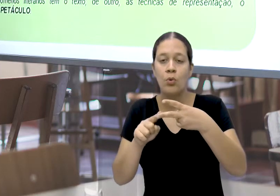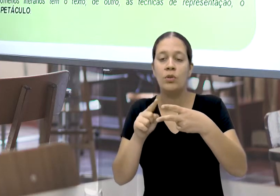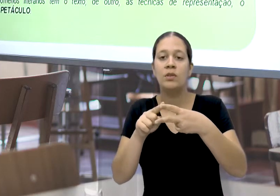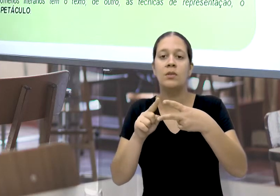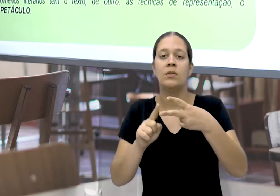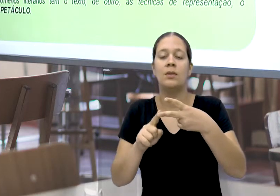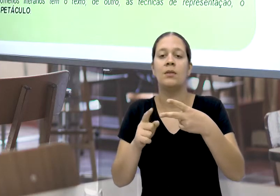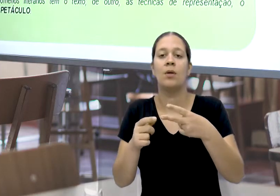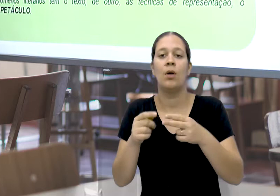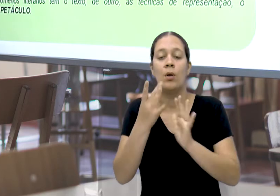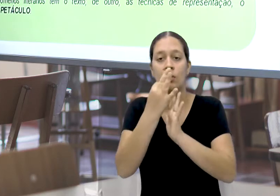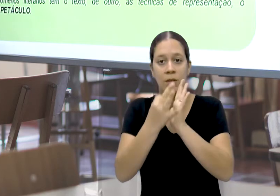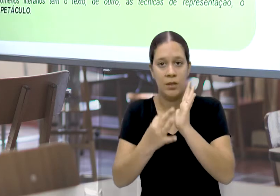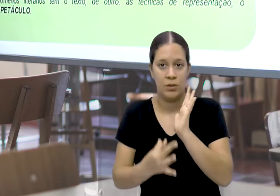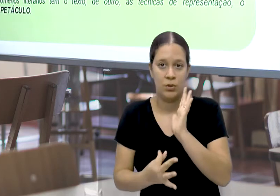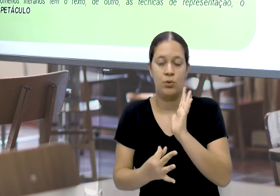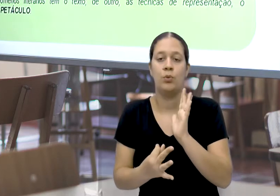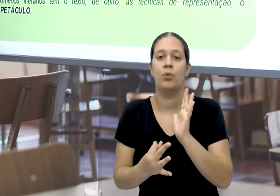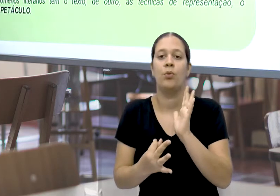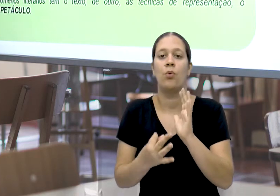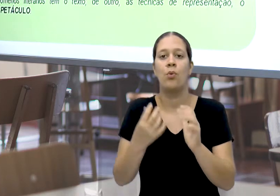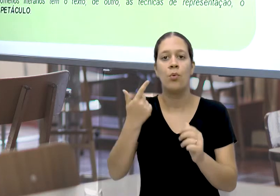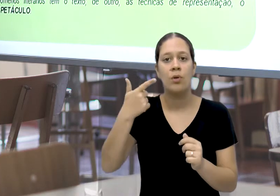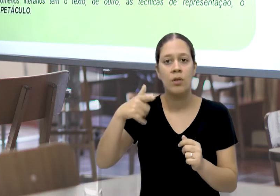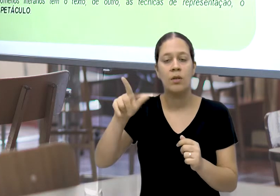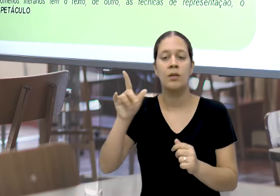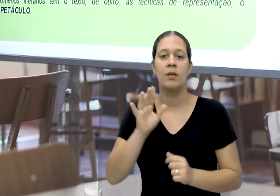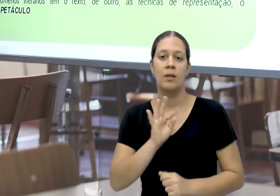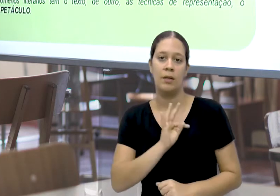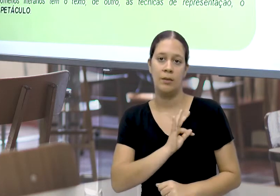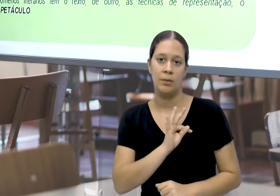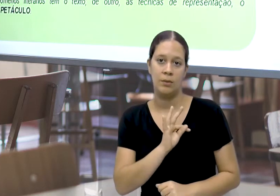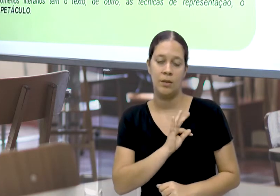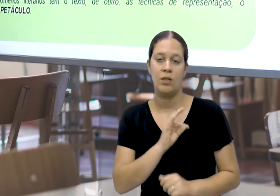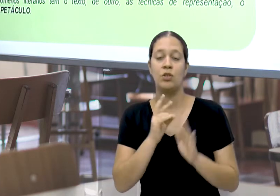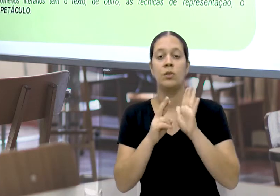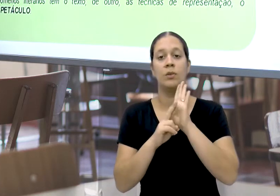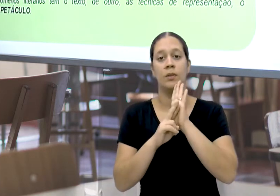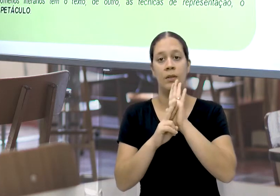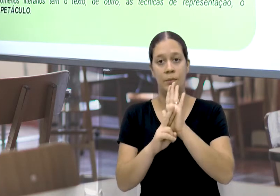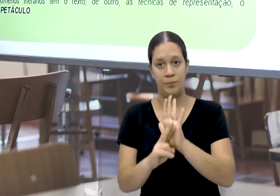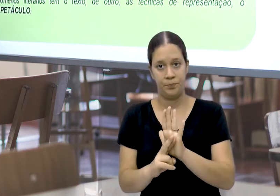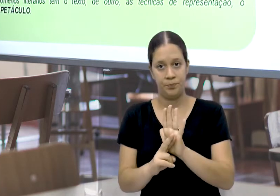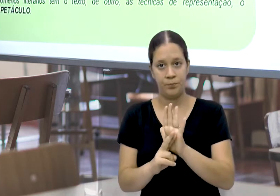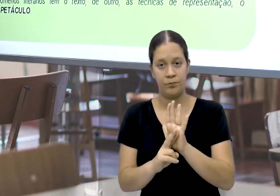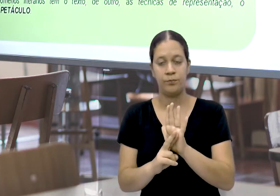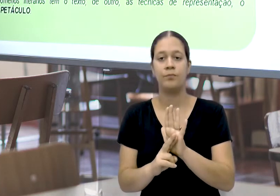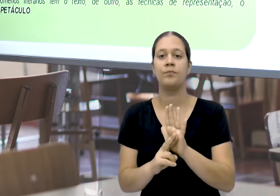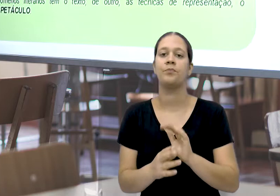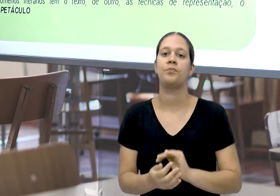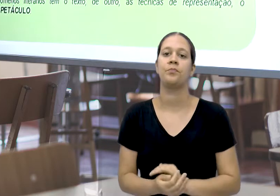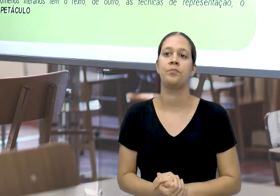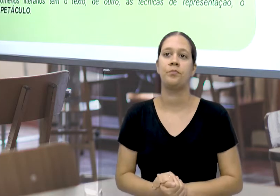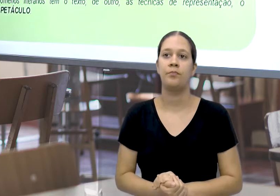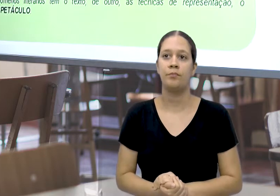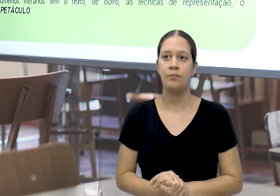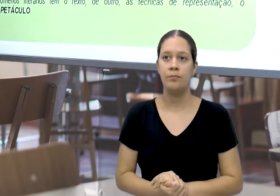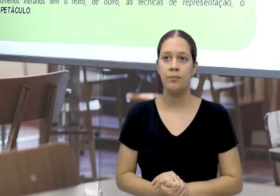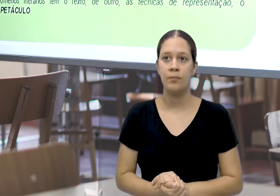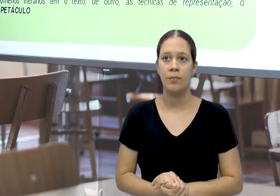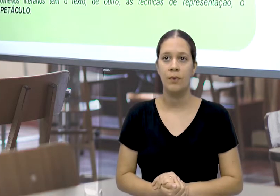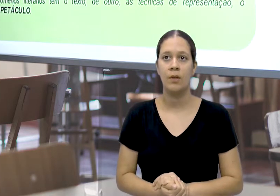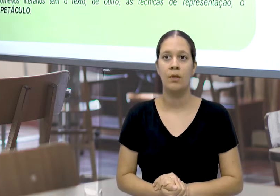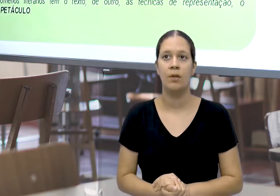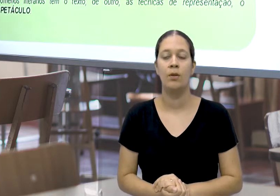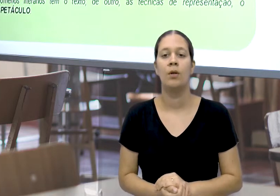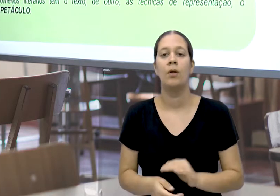segundo as normas estilísticas, segundo os componentes necessários para se escrever, para se